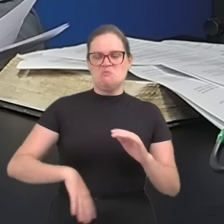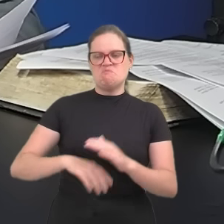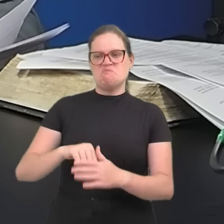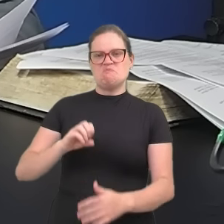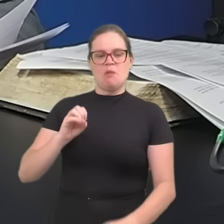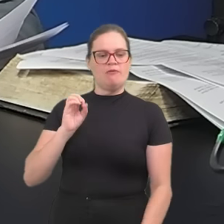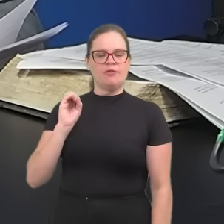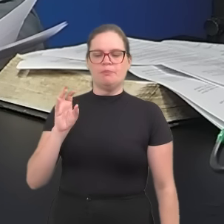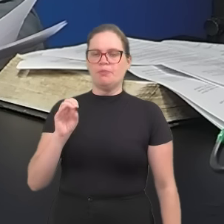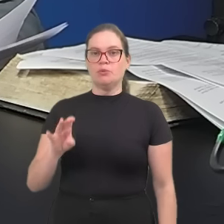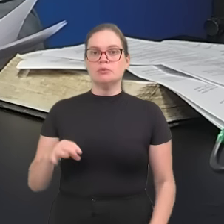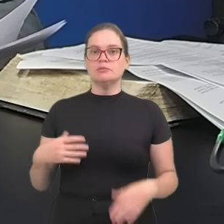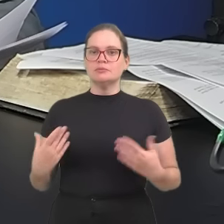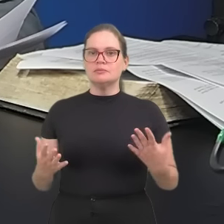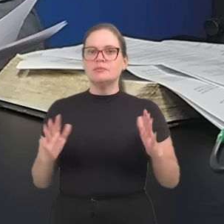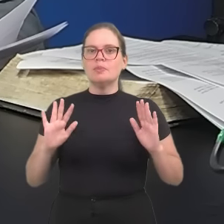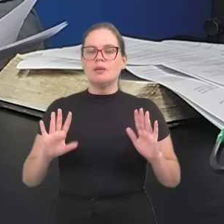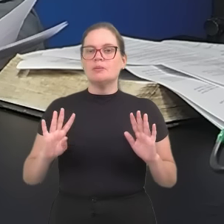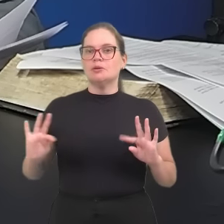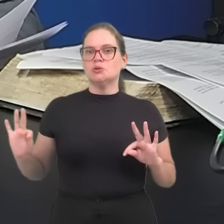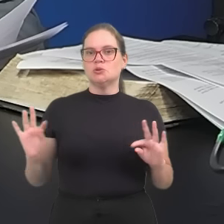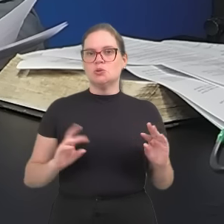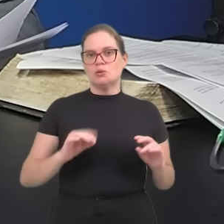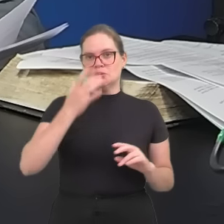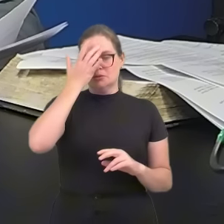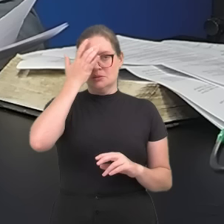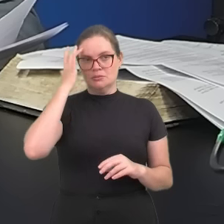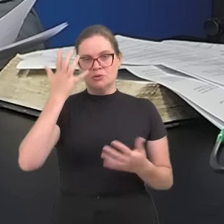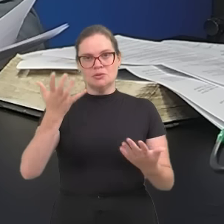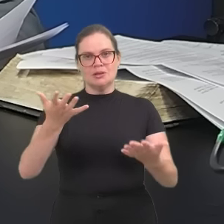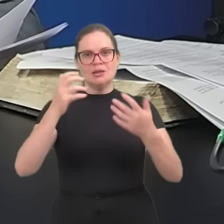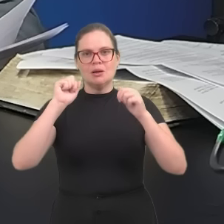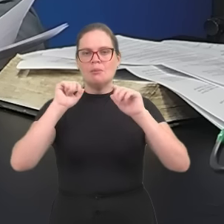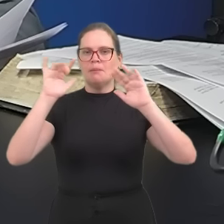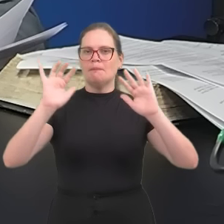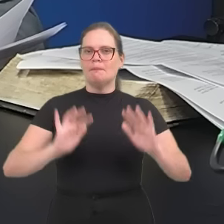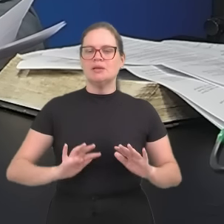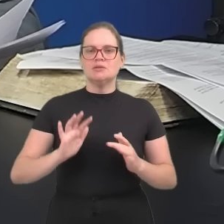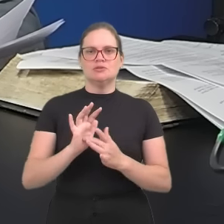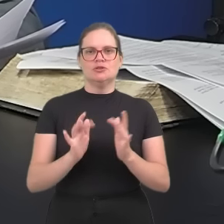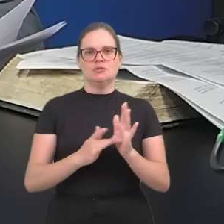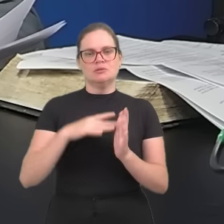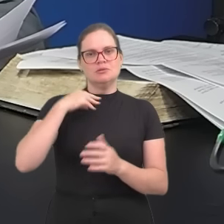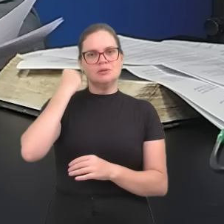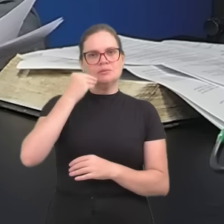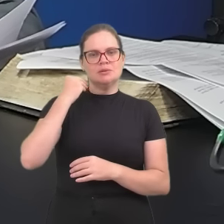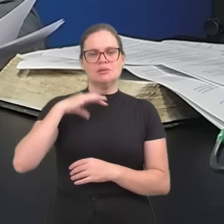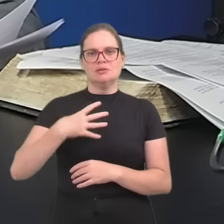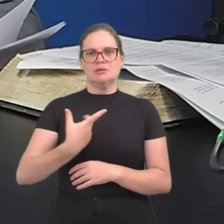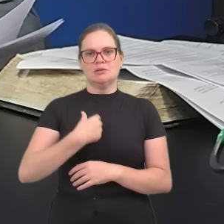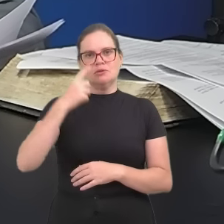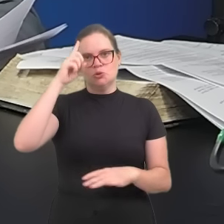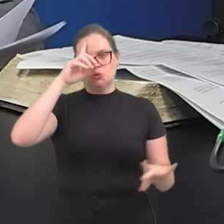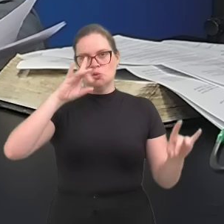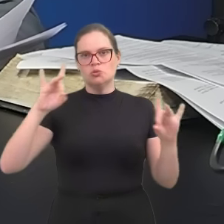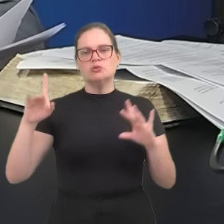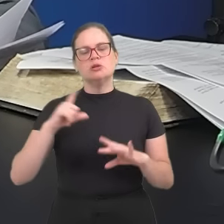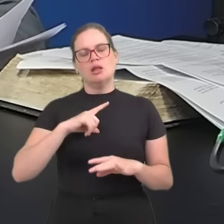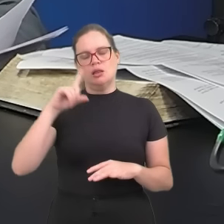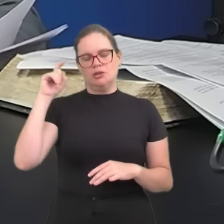todos que estão recebendo uma bênção de Jesus com experiências de salvação, a cada dia as provas